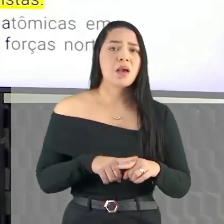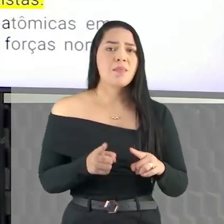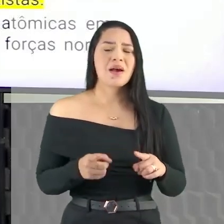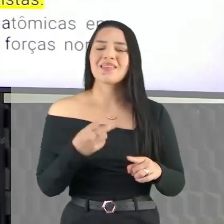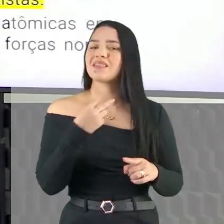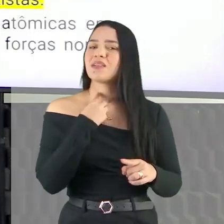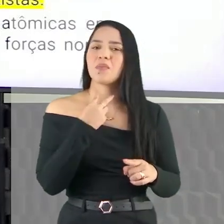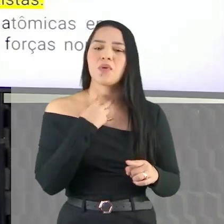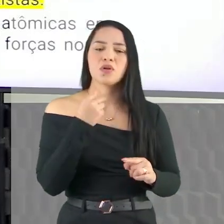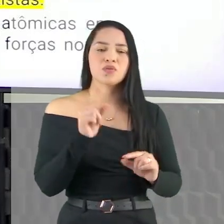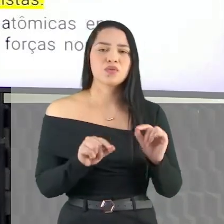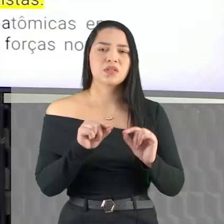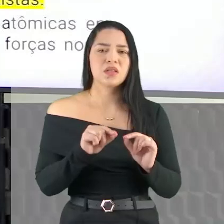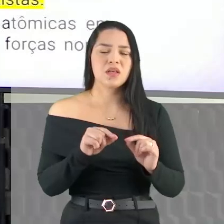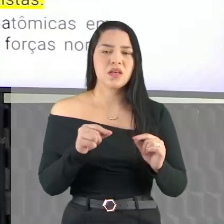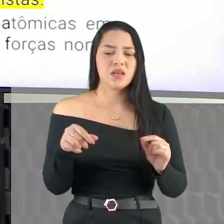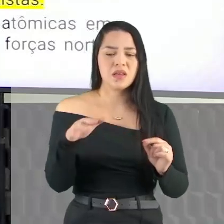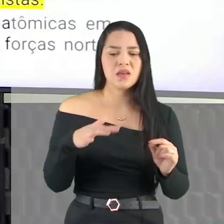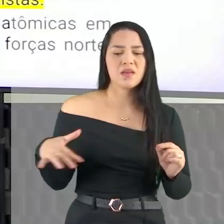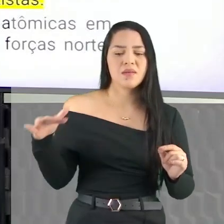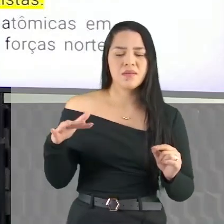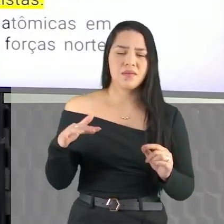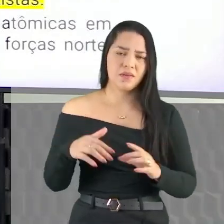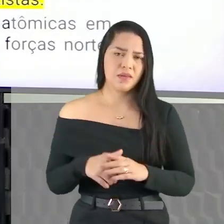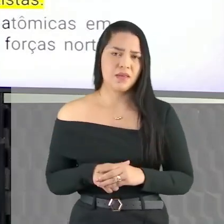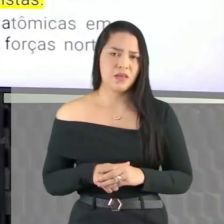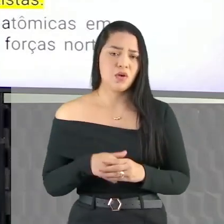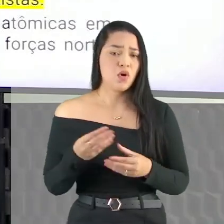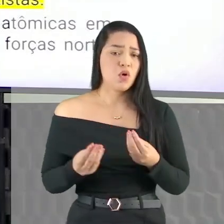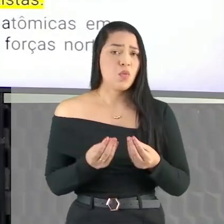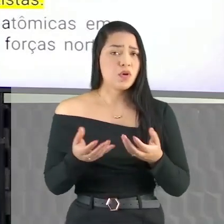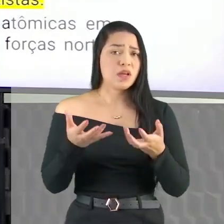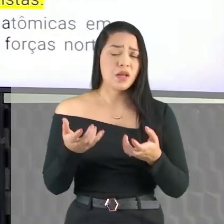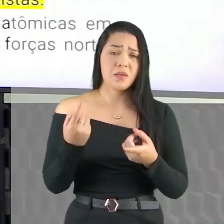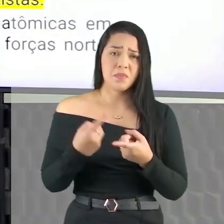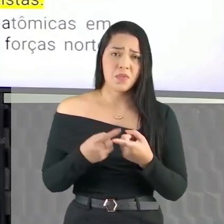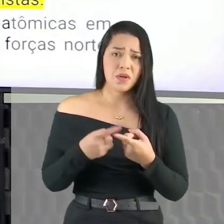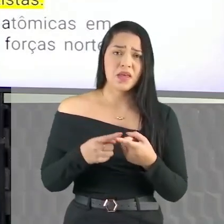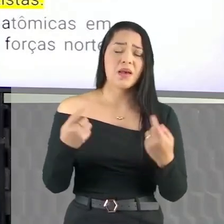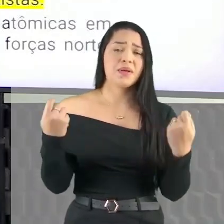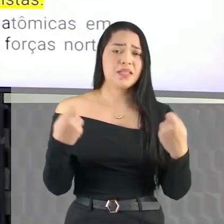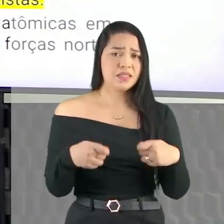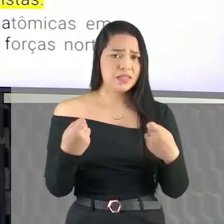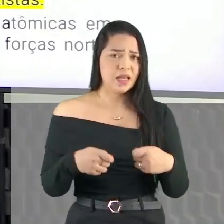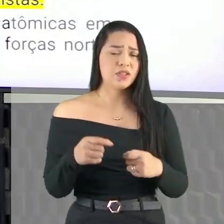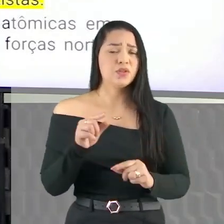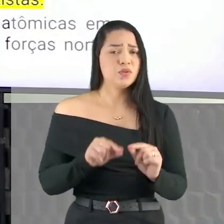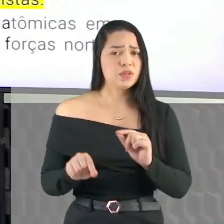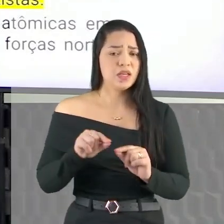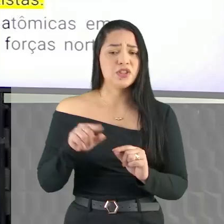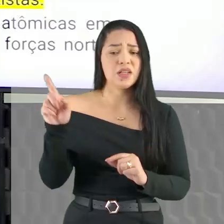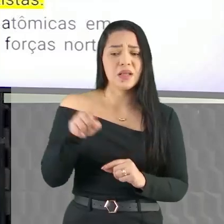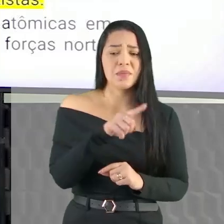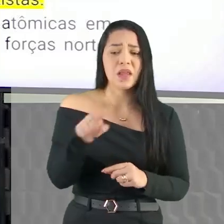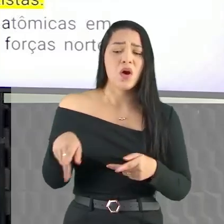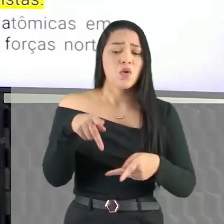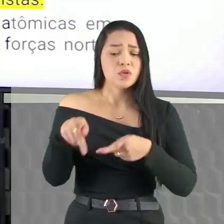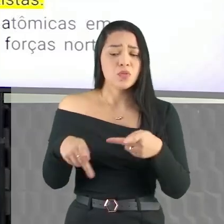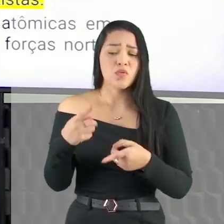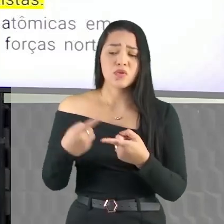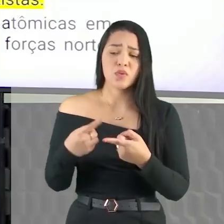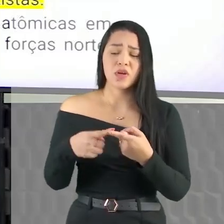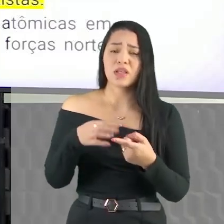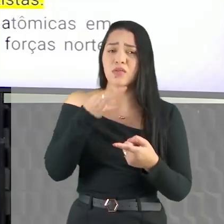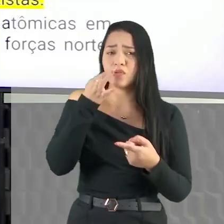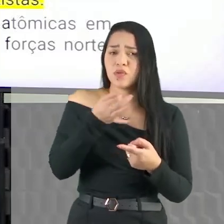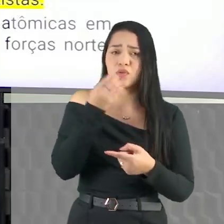se pode justificar os meios pelos fins, né, ou os fins pelos meios, como queiram, porque é uma necessidade ali, claro, de eliminar esses povos, porque havia um